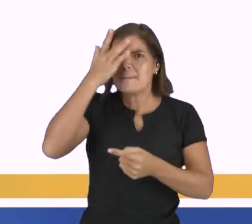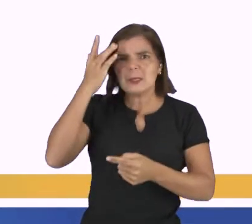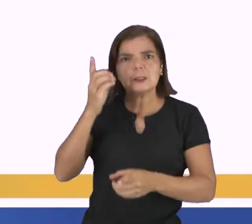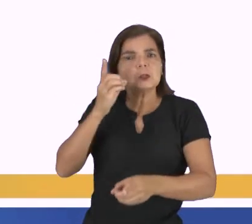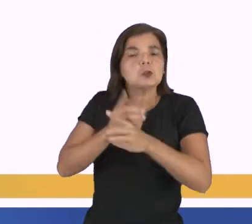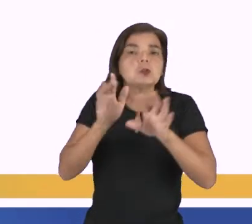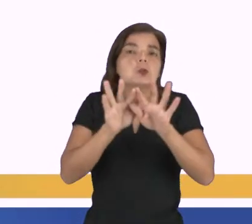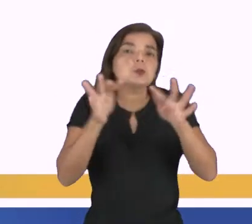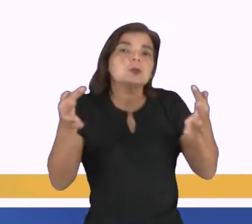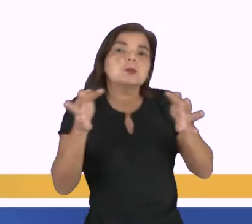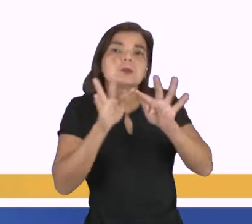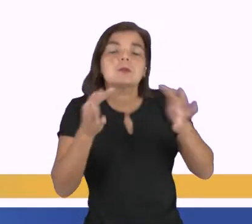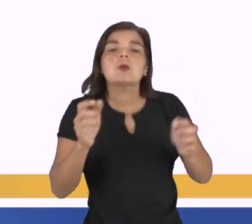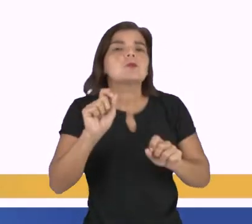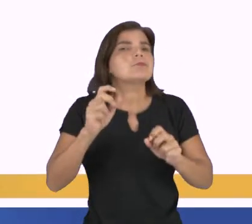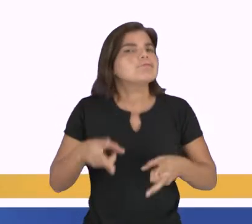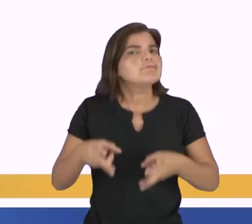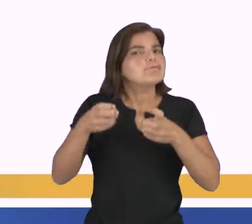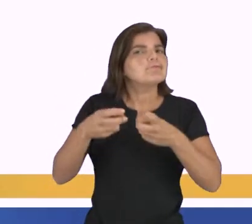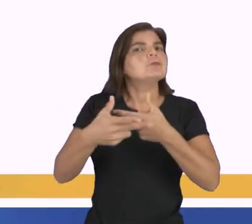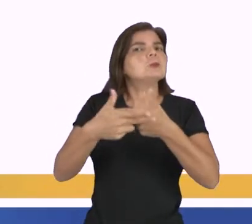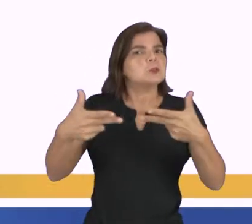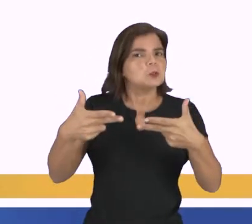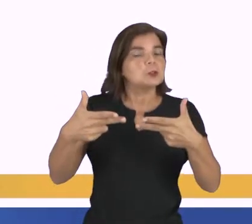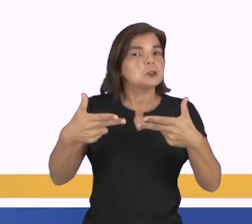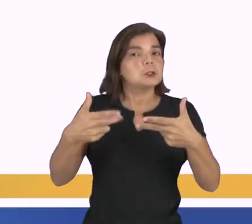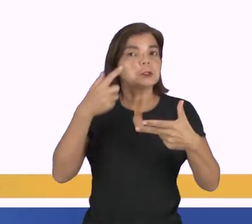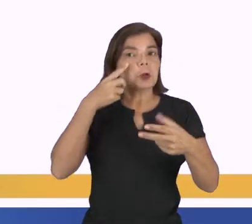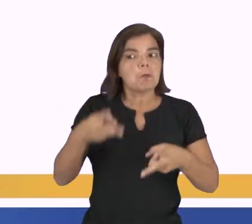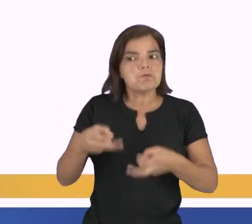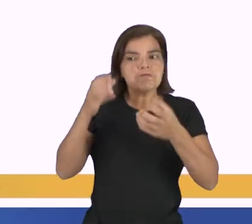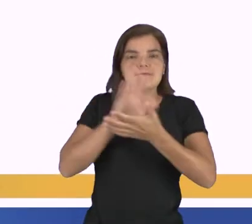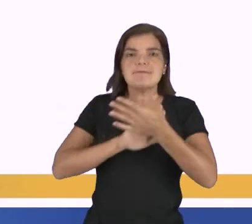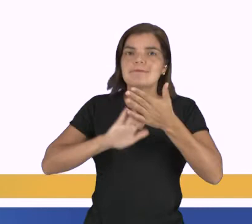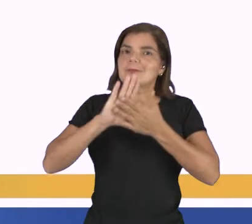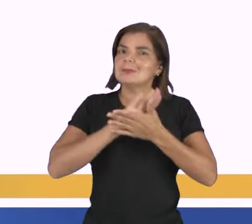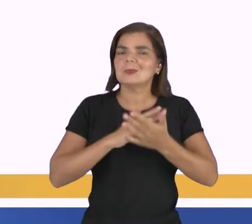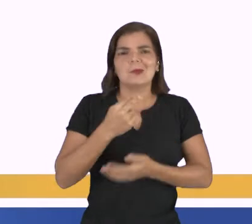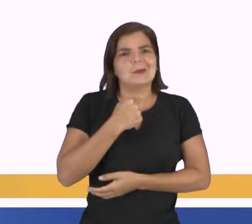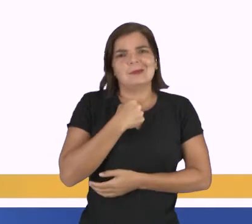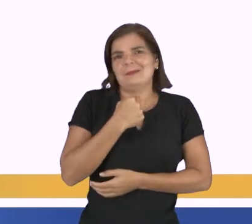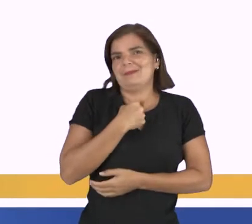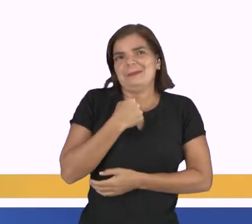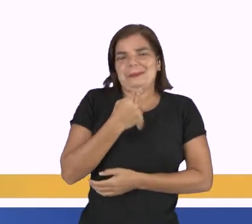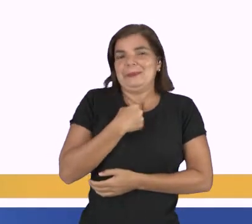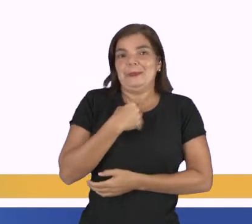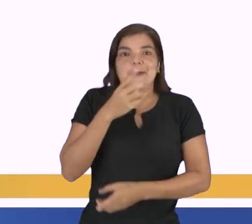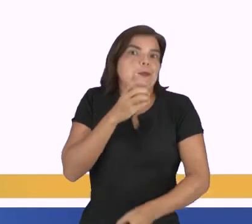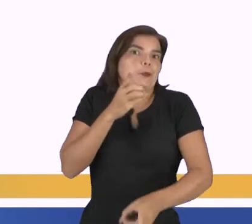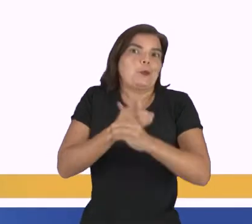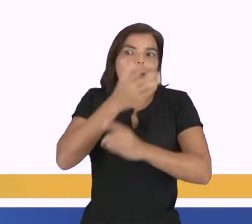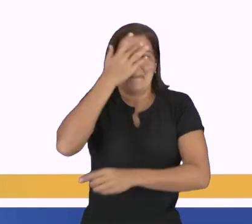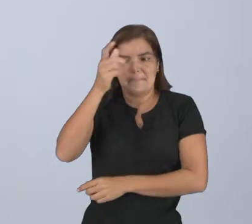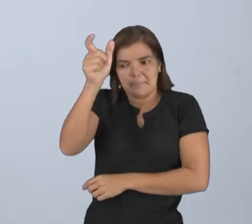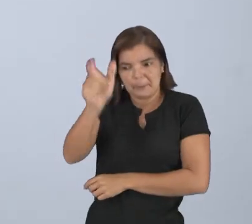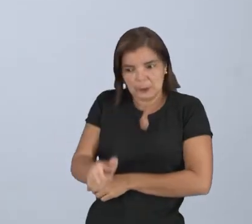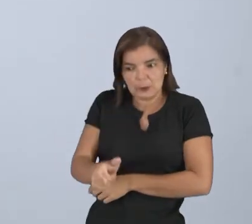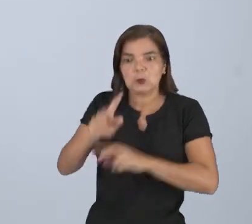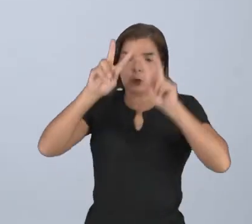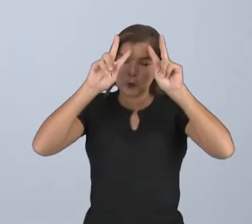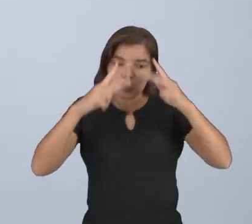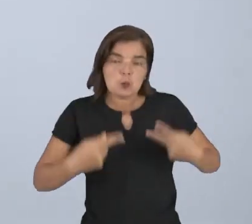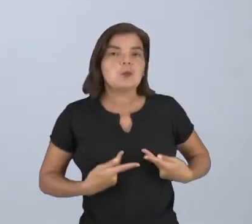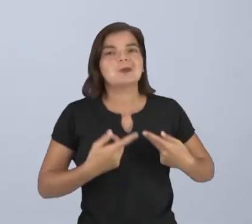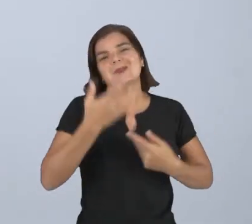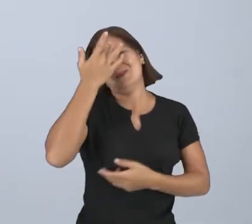descobre simplesmente se dá conta de algo que se não percebia, né? Então, não posso descobrir que uma pessoa é humana sendo que